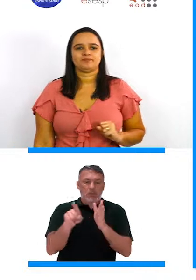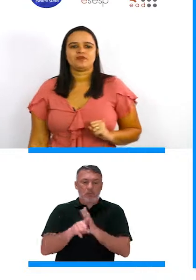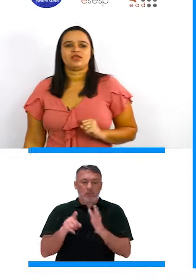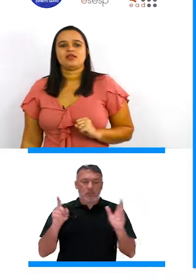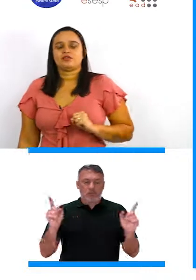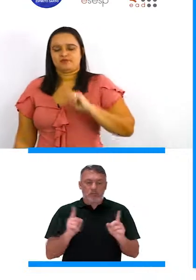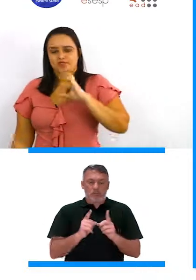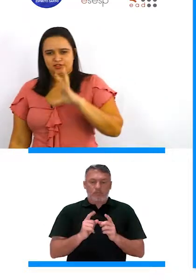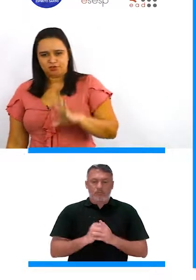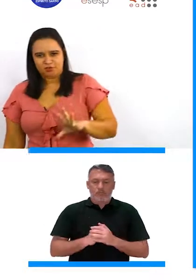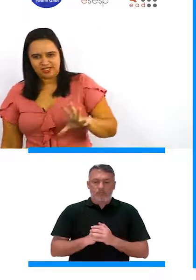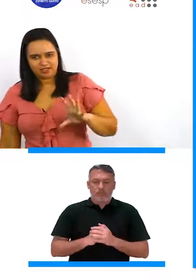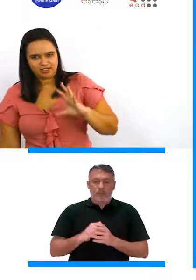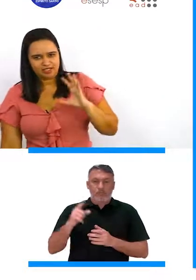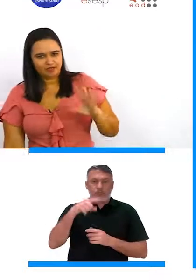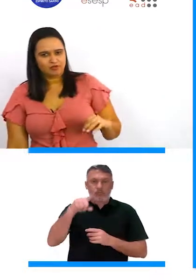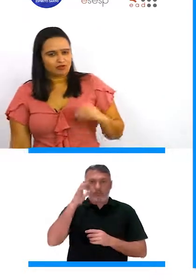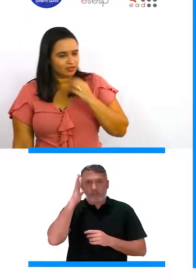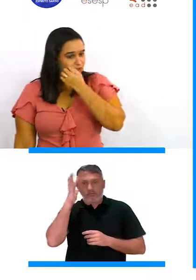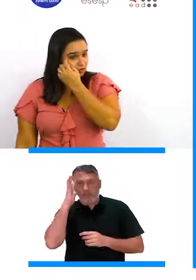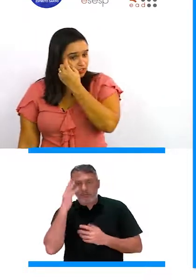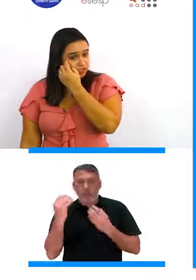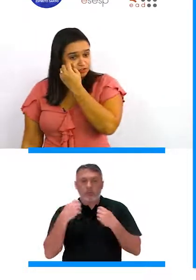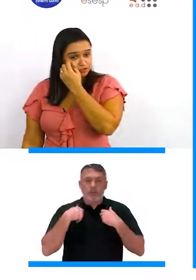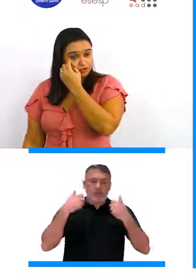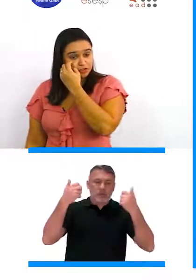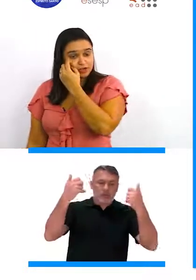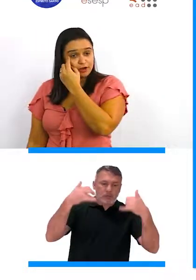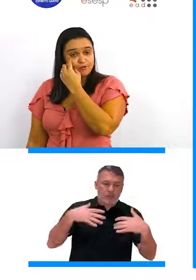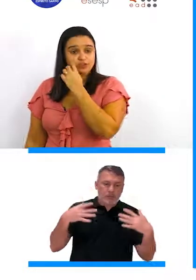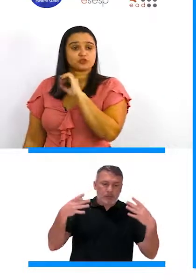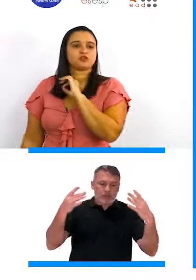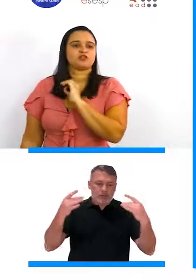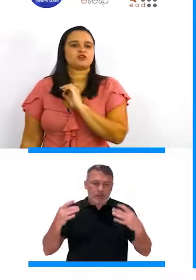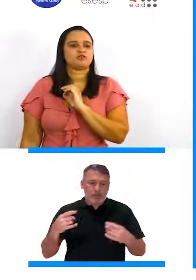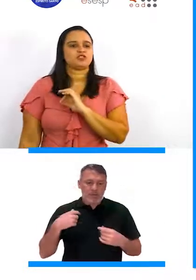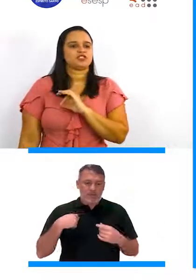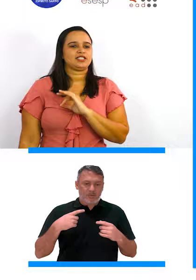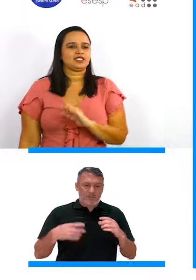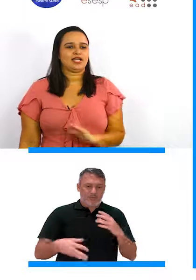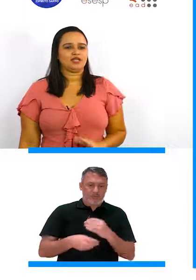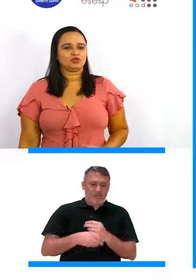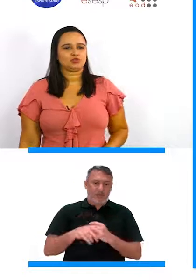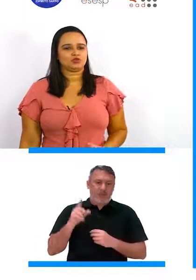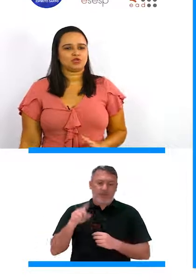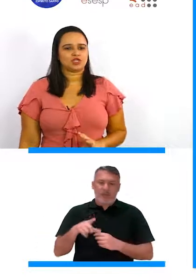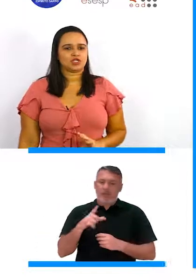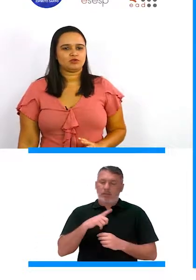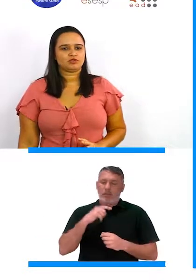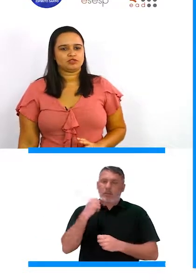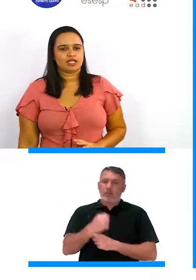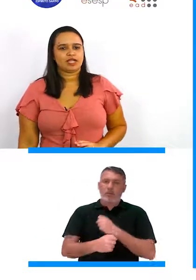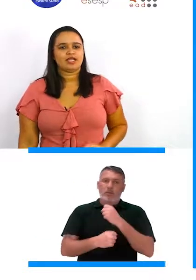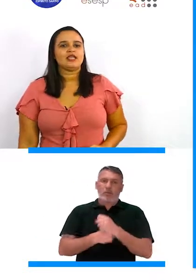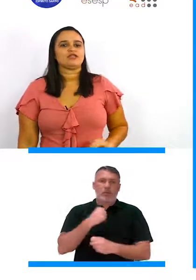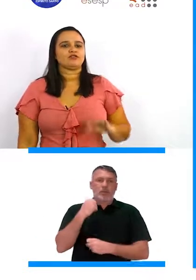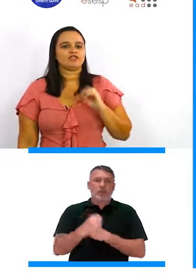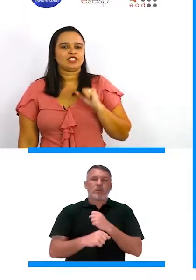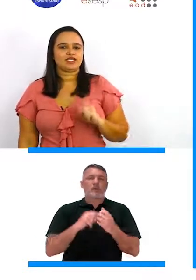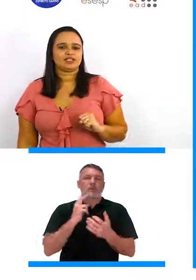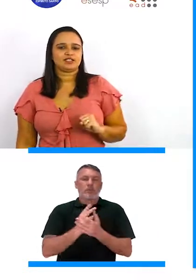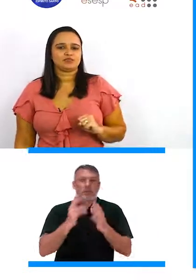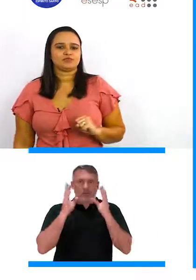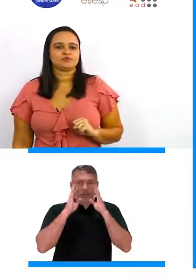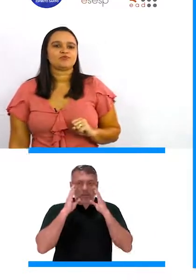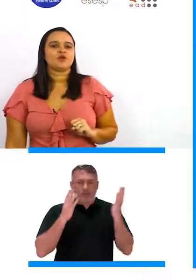agora. Vocês vão pensando aí, vão em tudo que a gente viu, é um assunto que, como eu disse, que cai todos os anos, né? Então